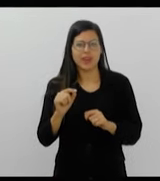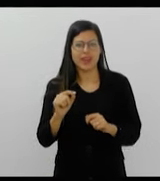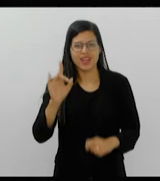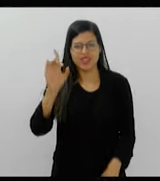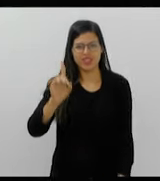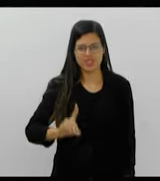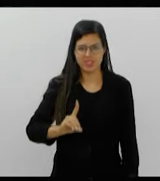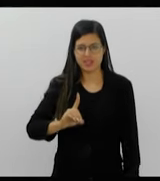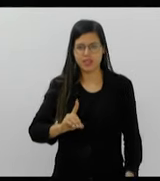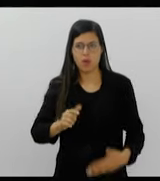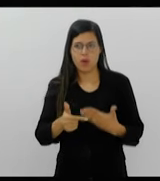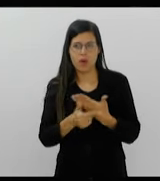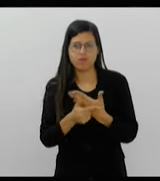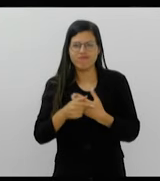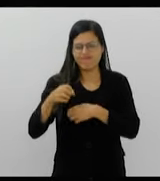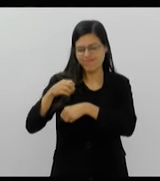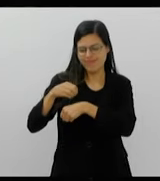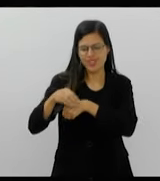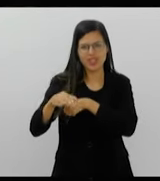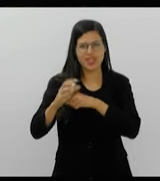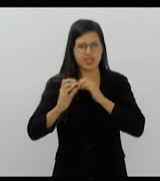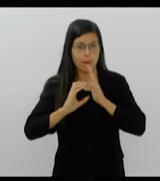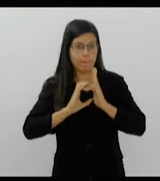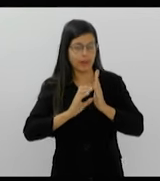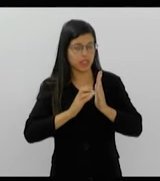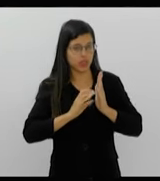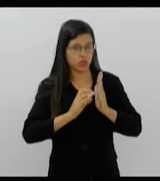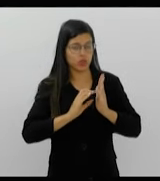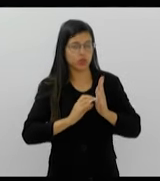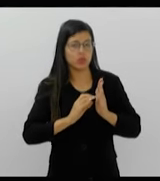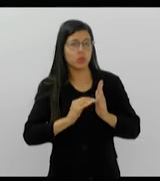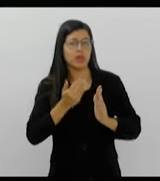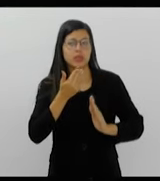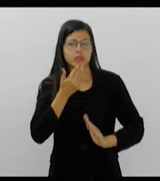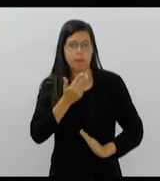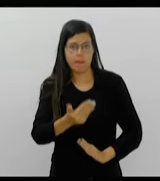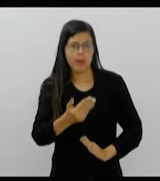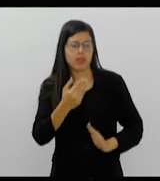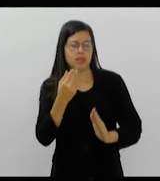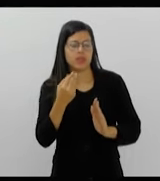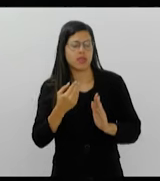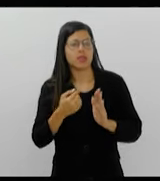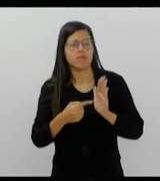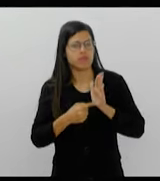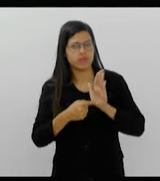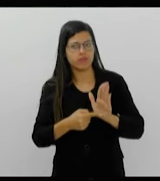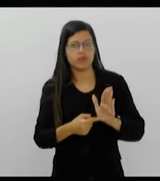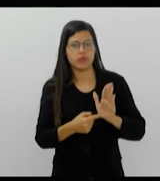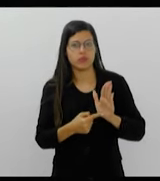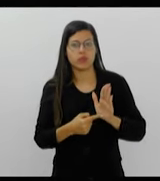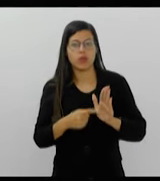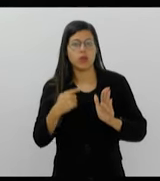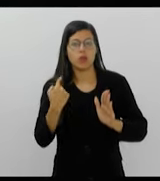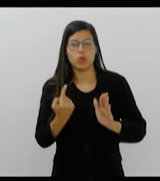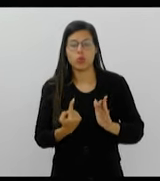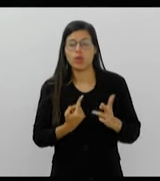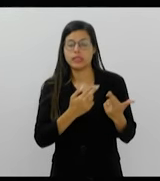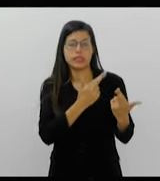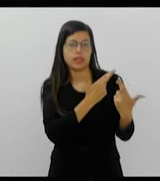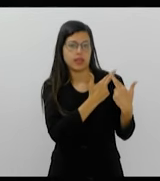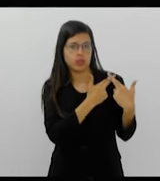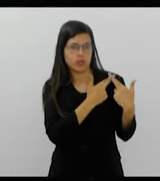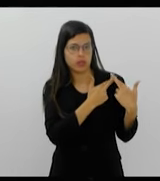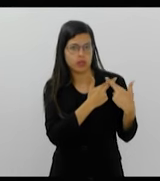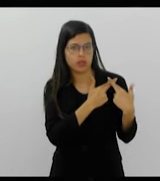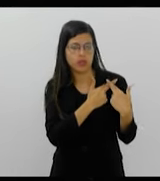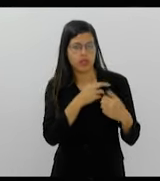um cargo de indicação partidária. Eles reiteram, né, que é nosso dever, né, que eles falam,